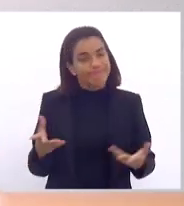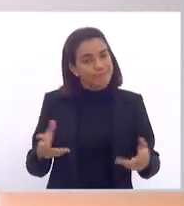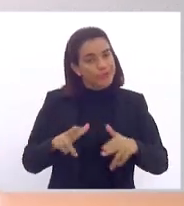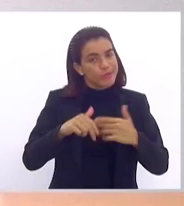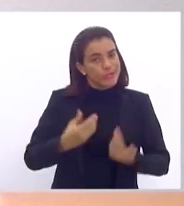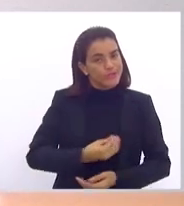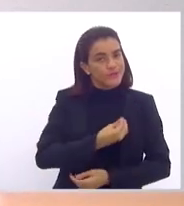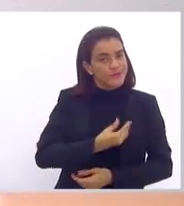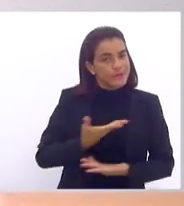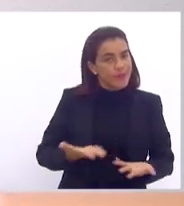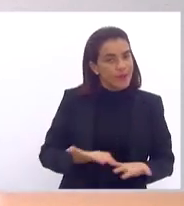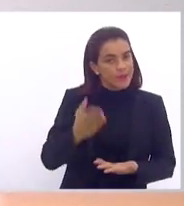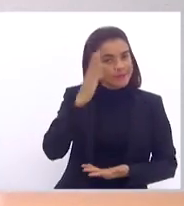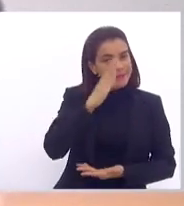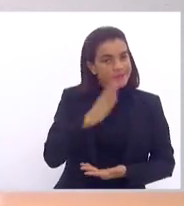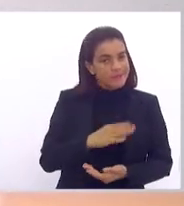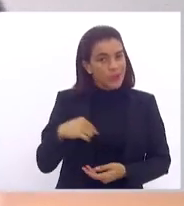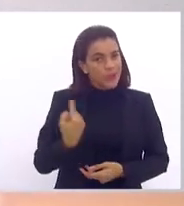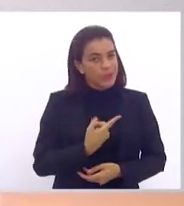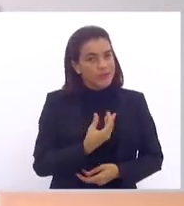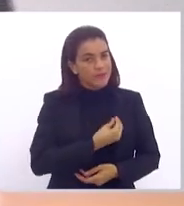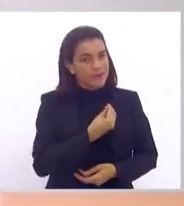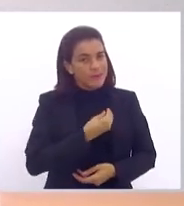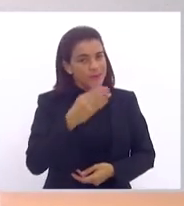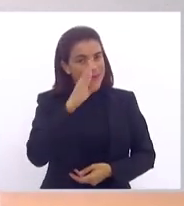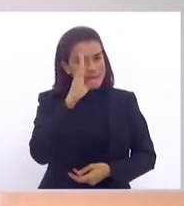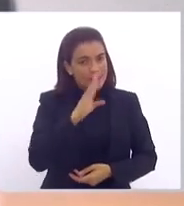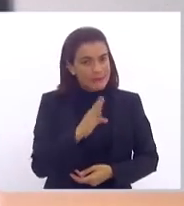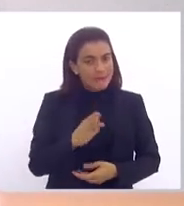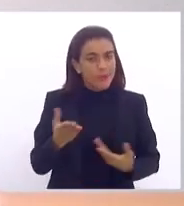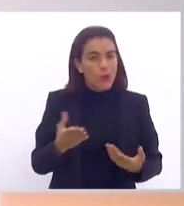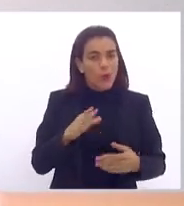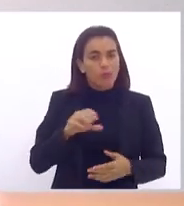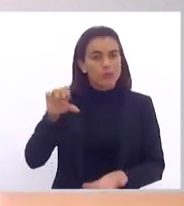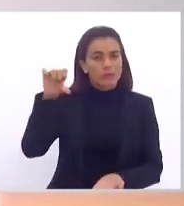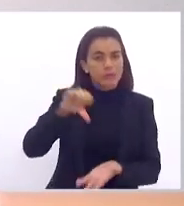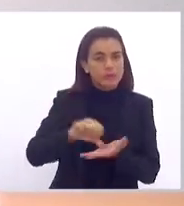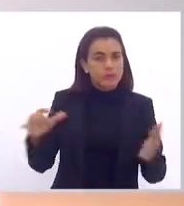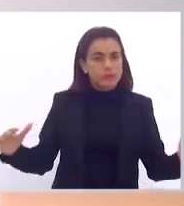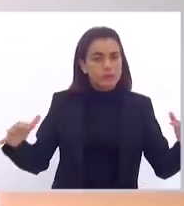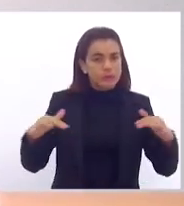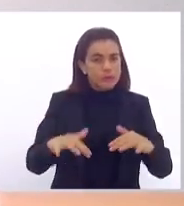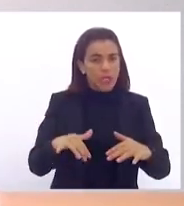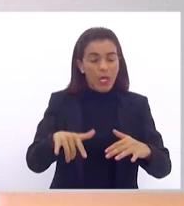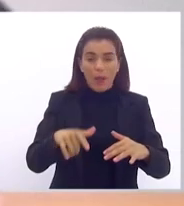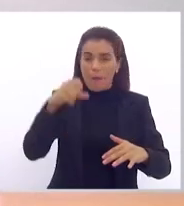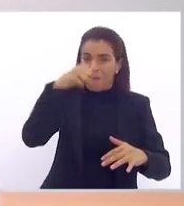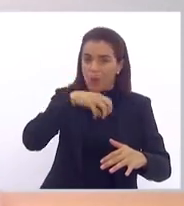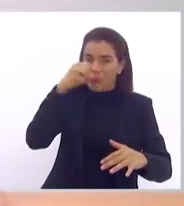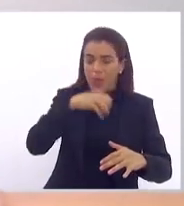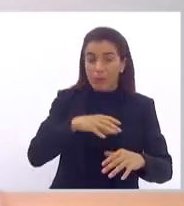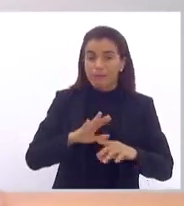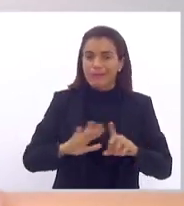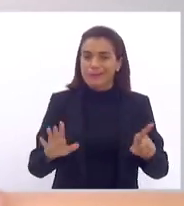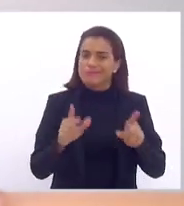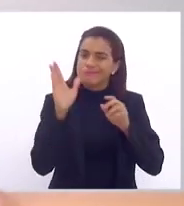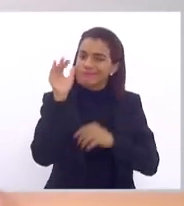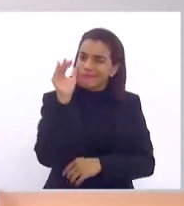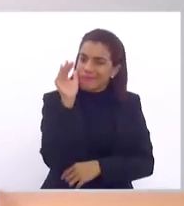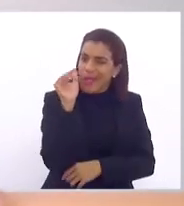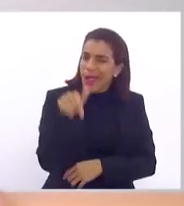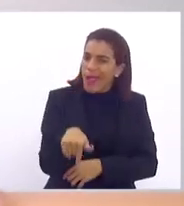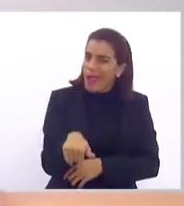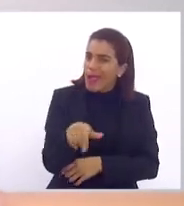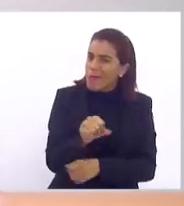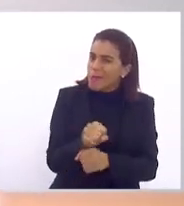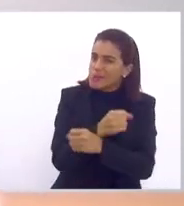nesse país nós vivemos nesse país com sistema de centralização brutal e inaceitável mas é curioso é brutal e